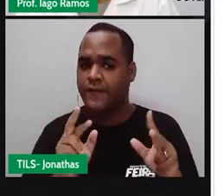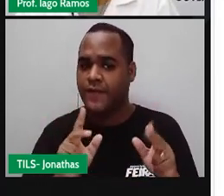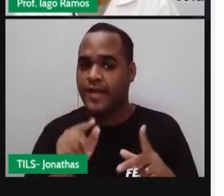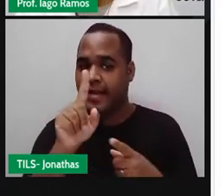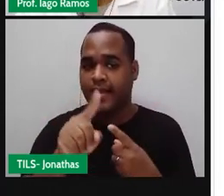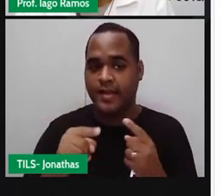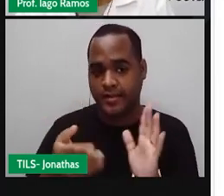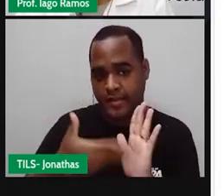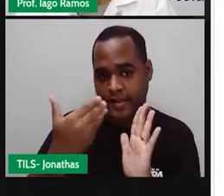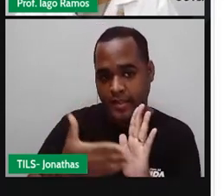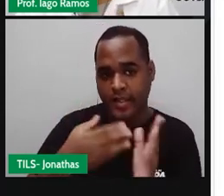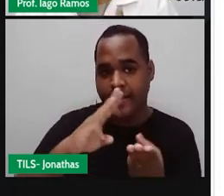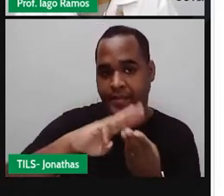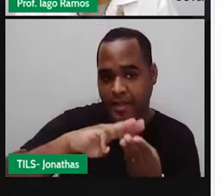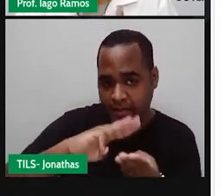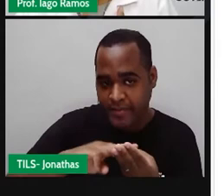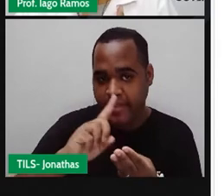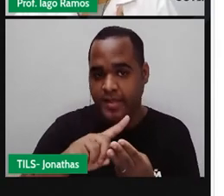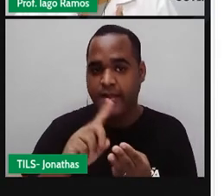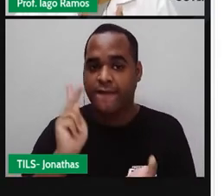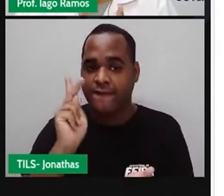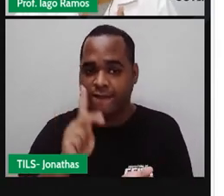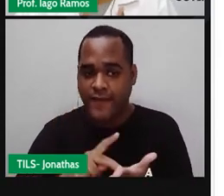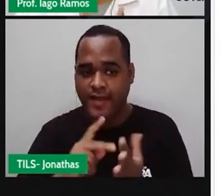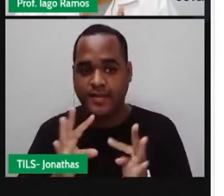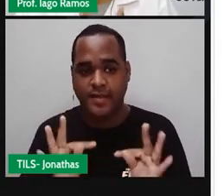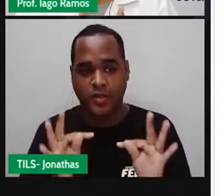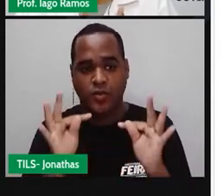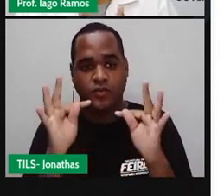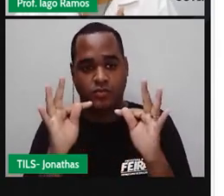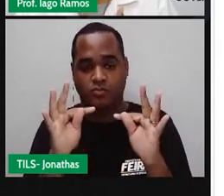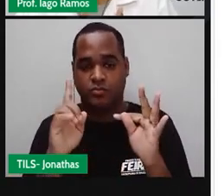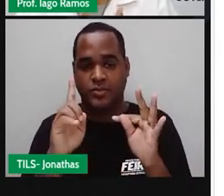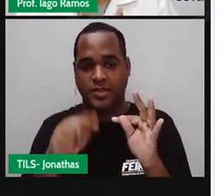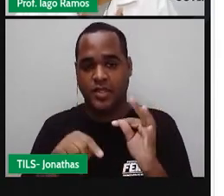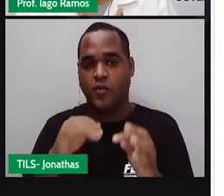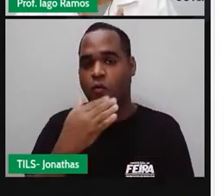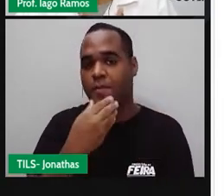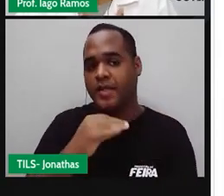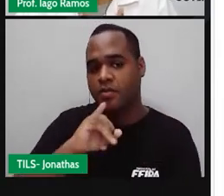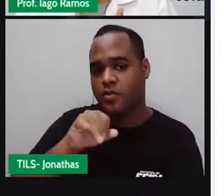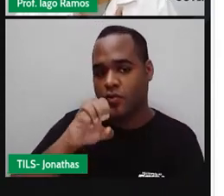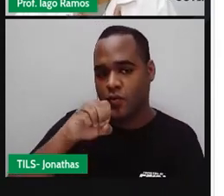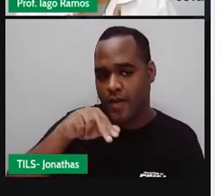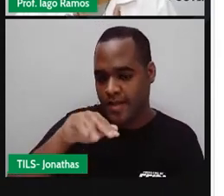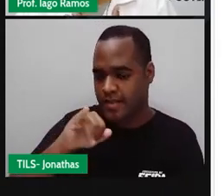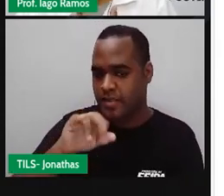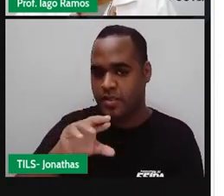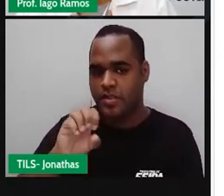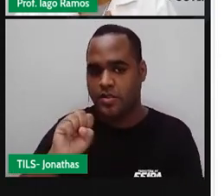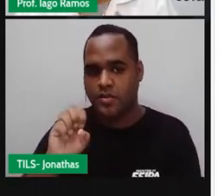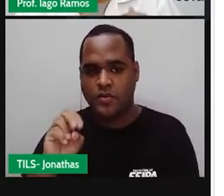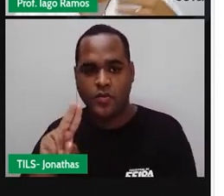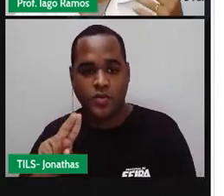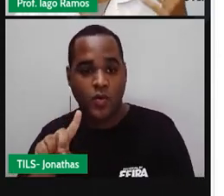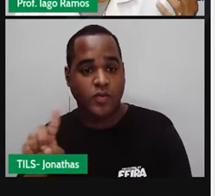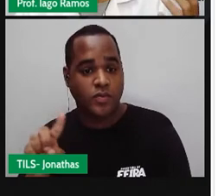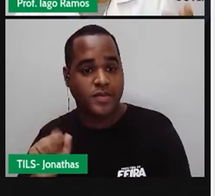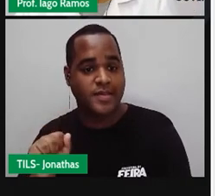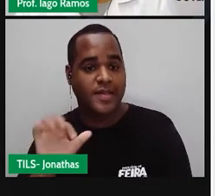matemática realidade tecnologia do autor Joamir Souza certo da Editora FTD